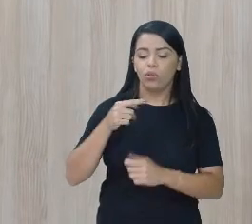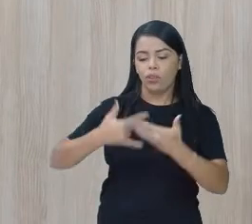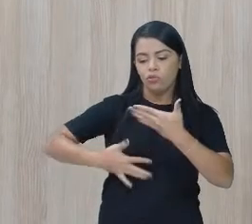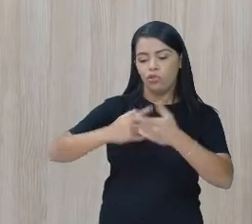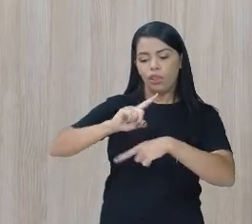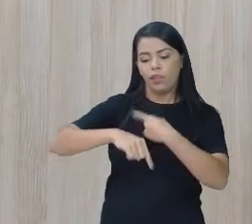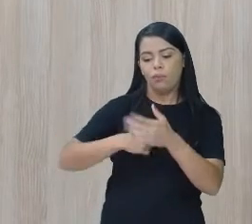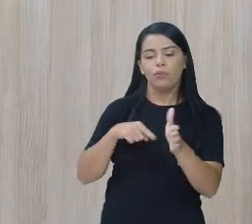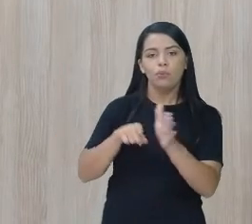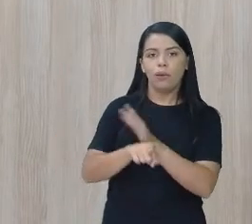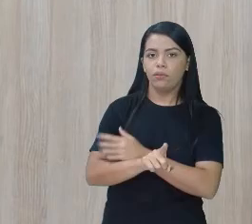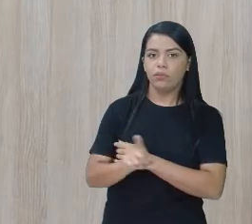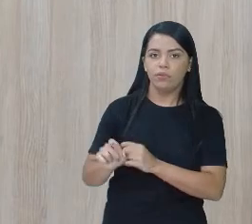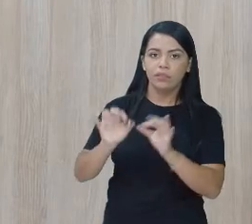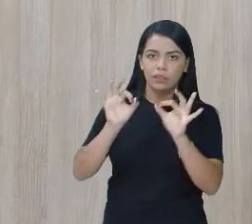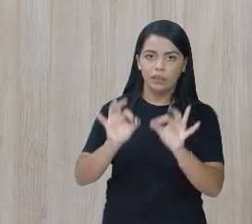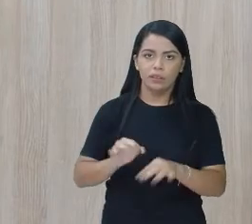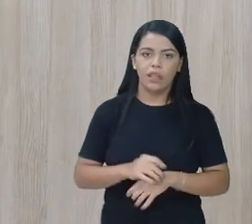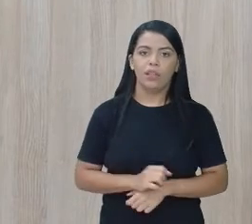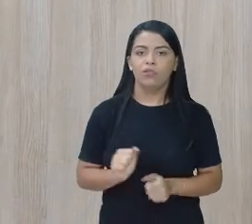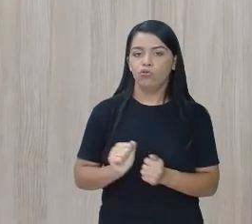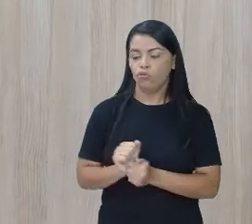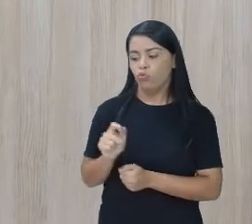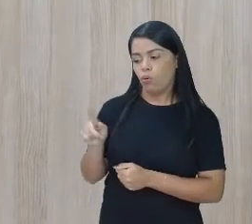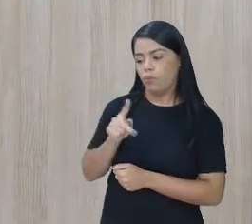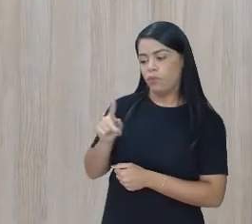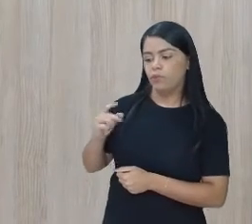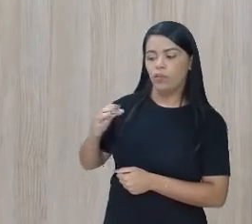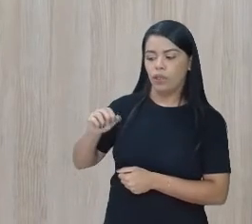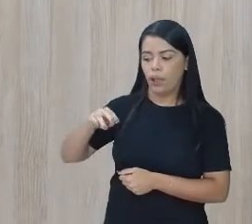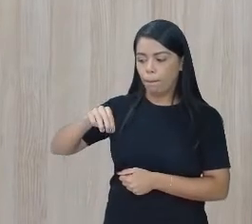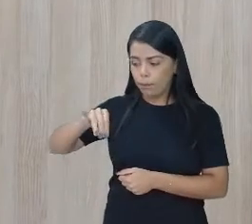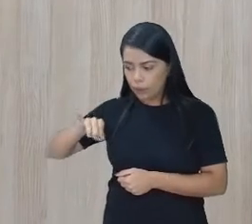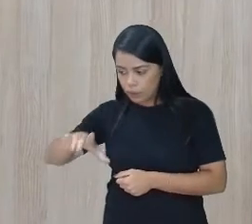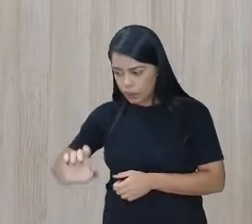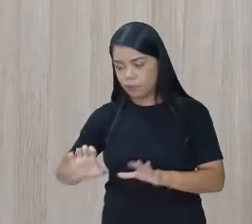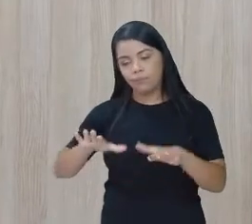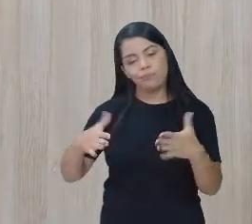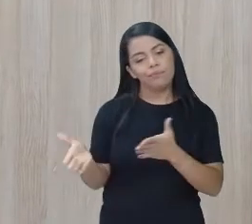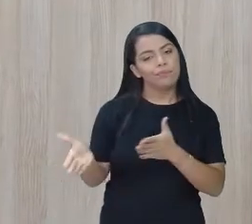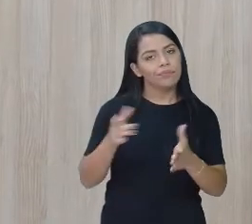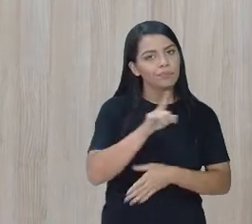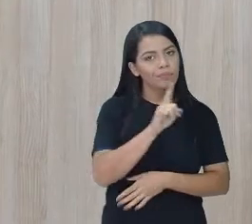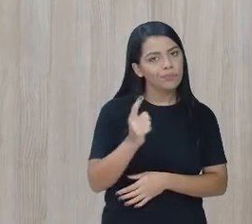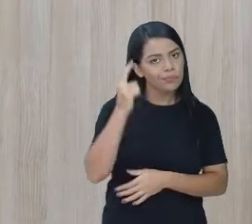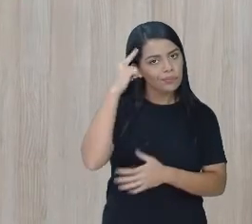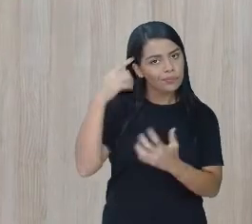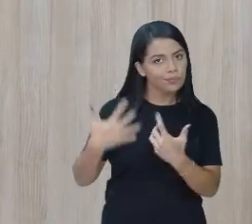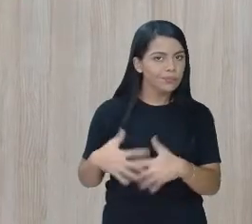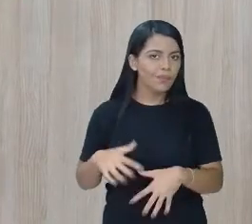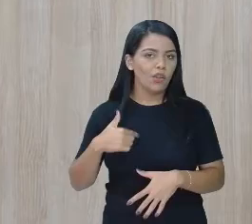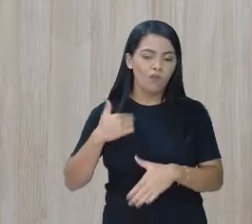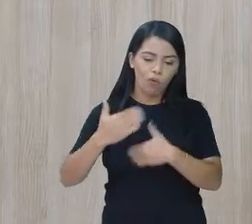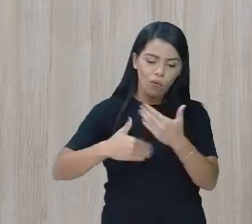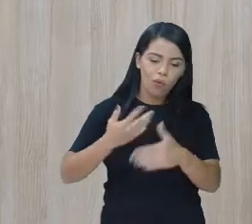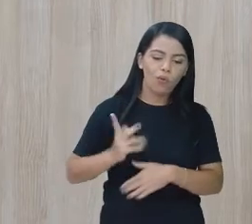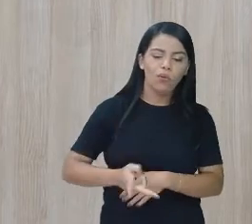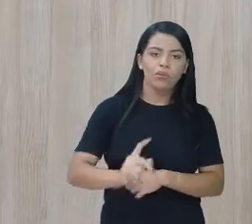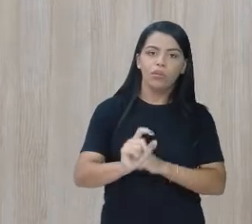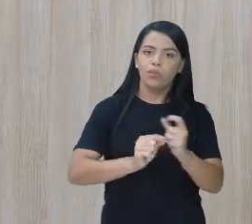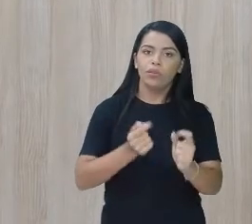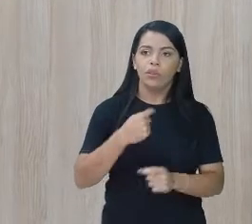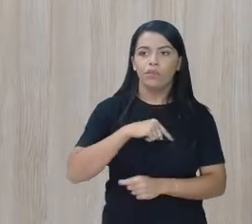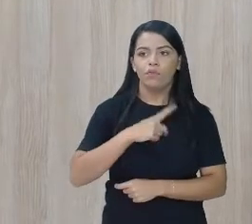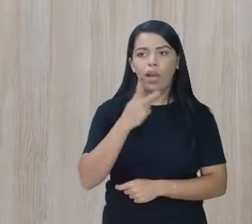vocês lá com a professora Camila. Mas enquanto vocês pensam, eu vou dizer mais ou menos o que é que a gente